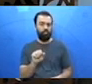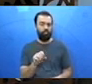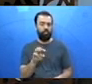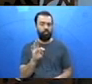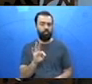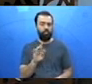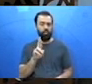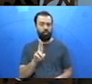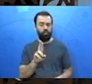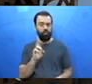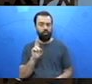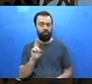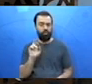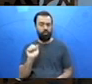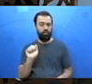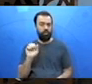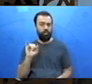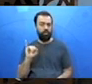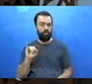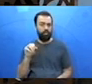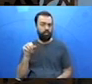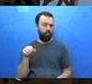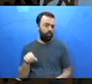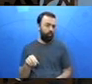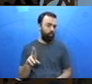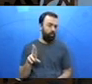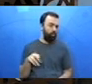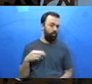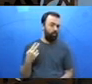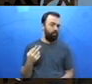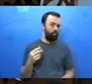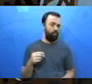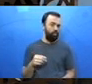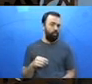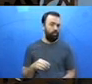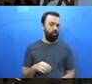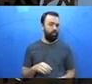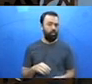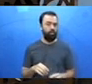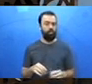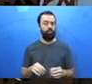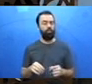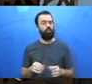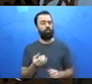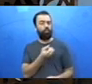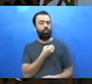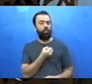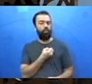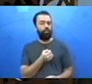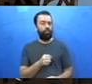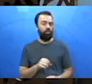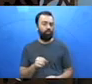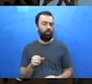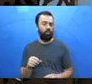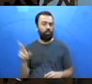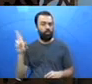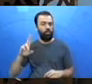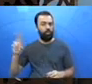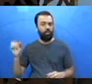é a principal ferramenta de contagem, e eles são basicamente os números que usamos para